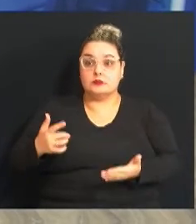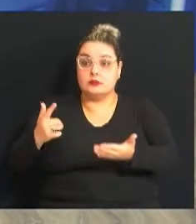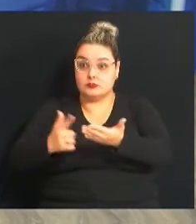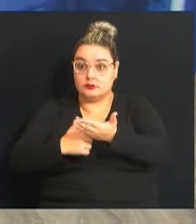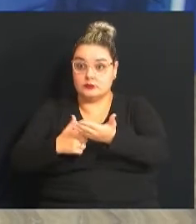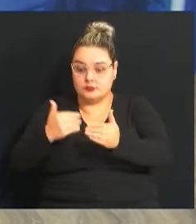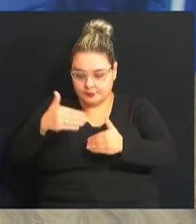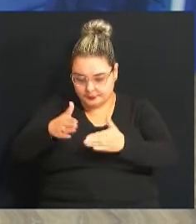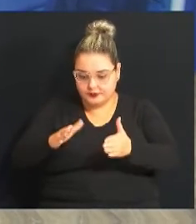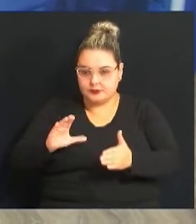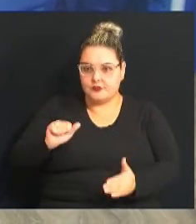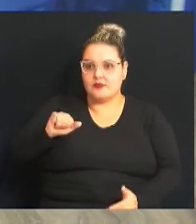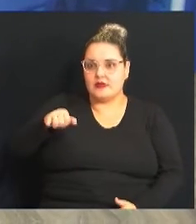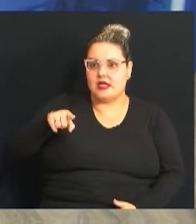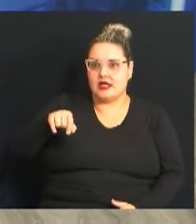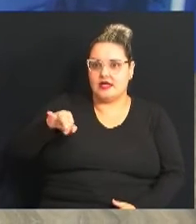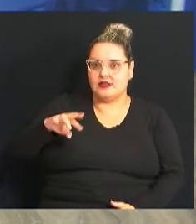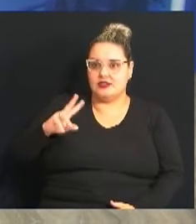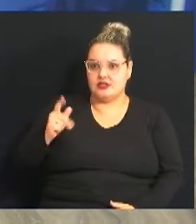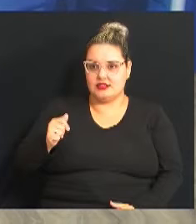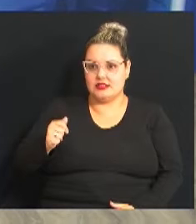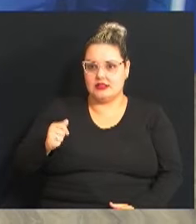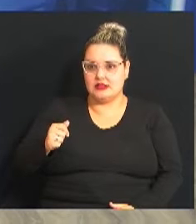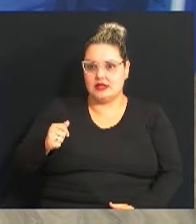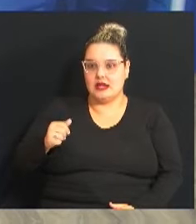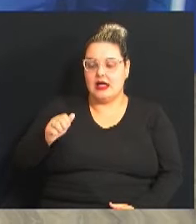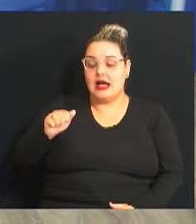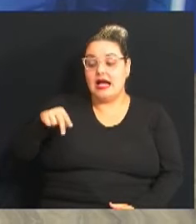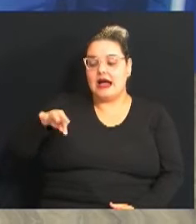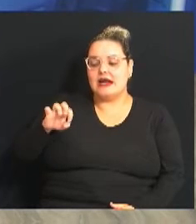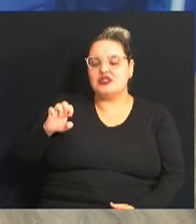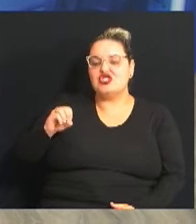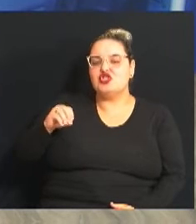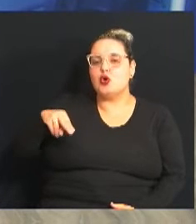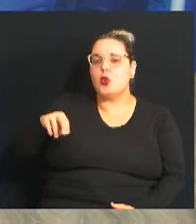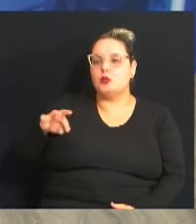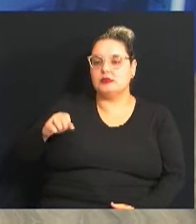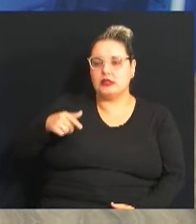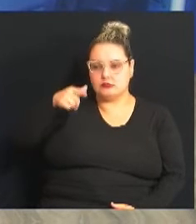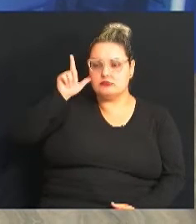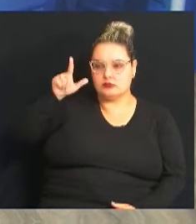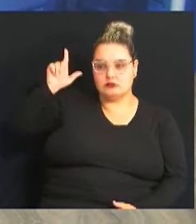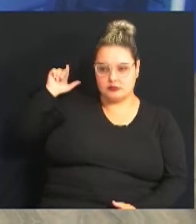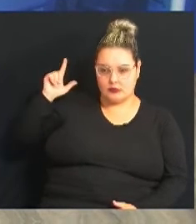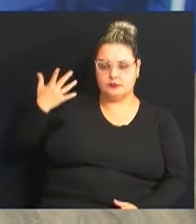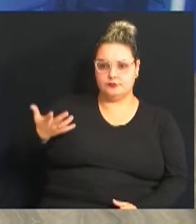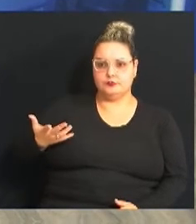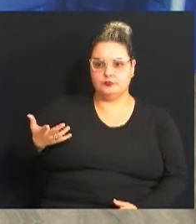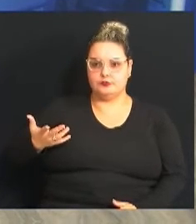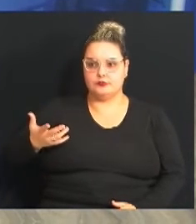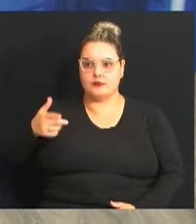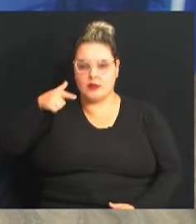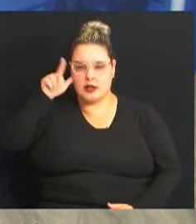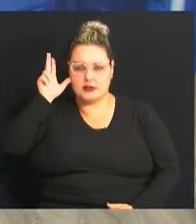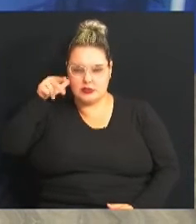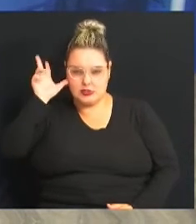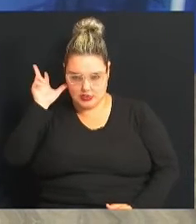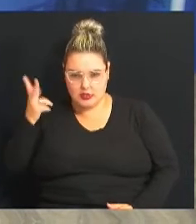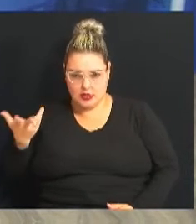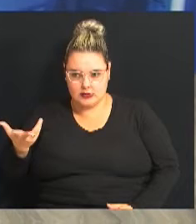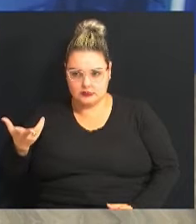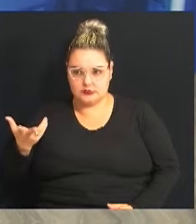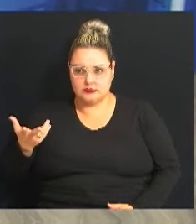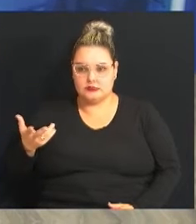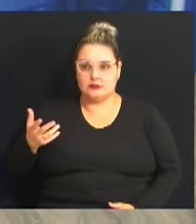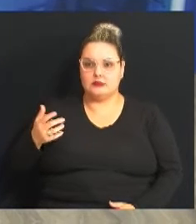Dante, eu entrevistei anteontem a Cristiane Assunção e ela lançou também, por esta editora, O Luto